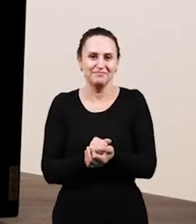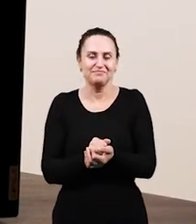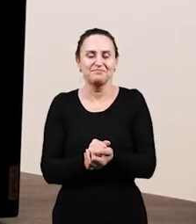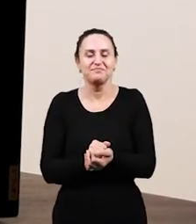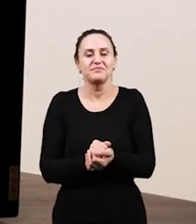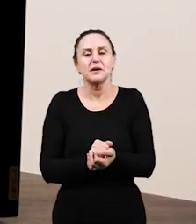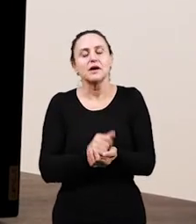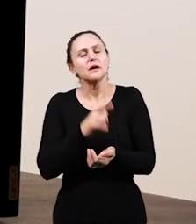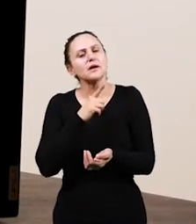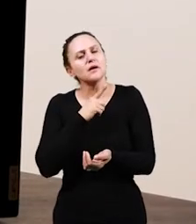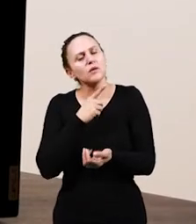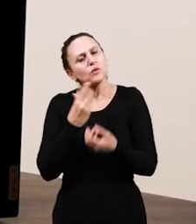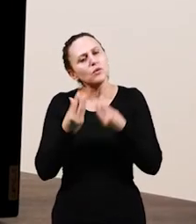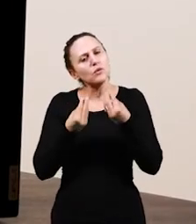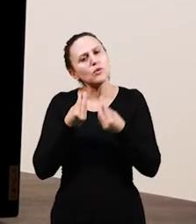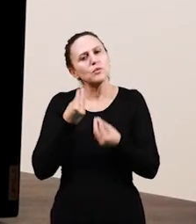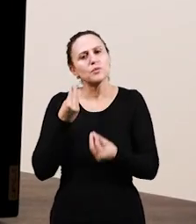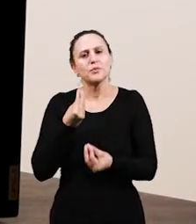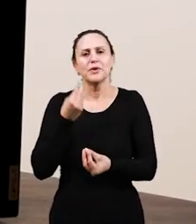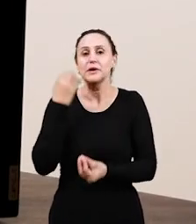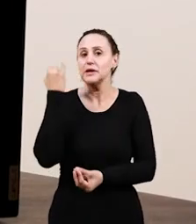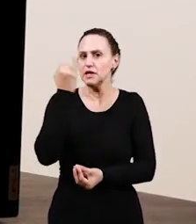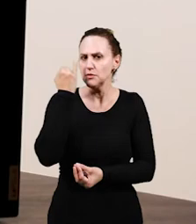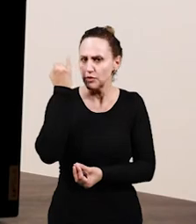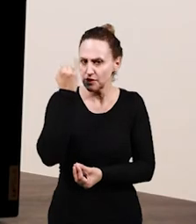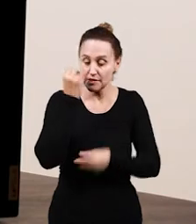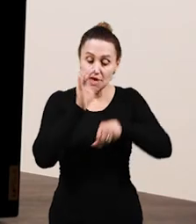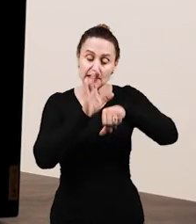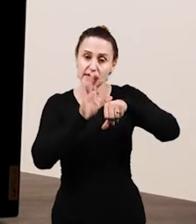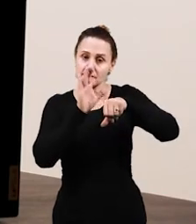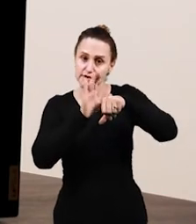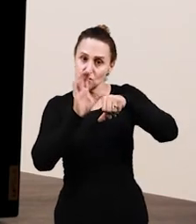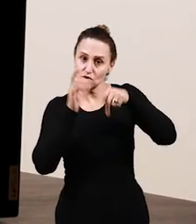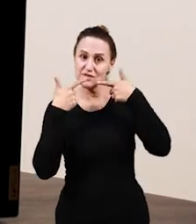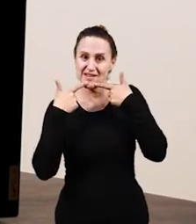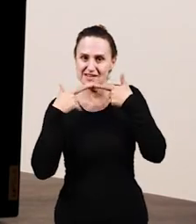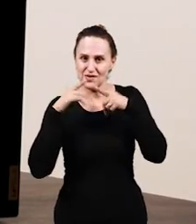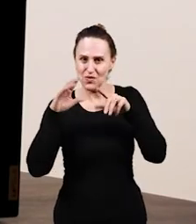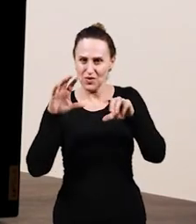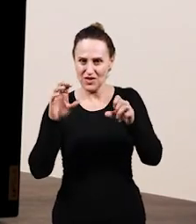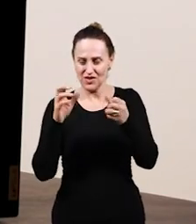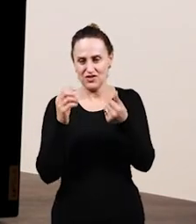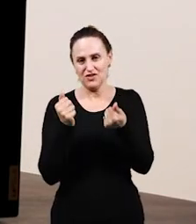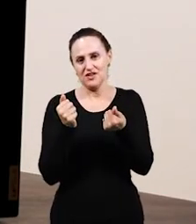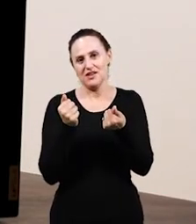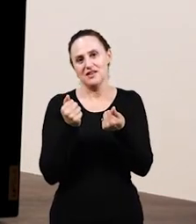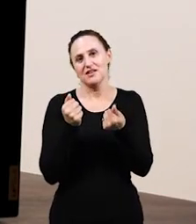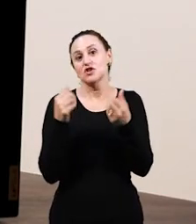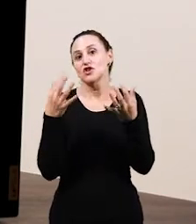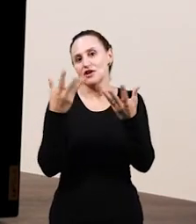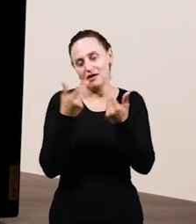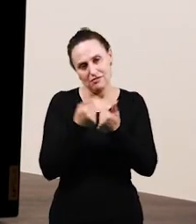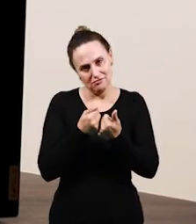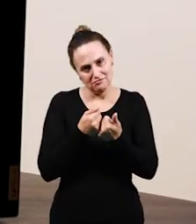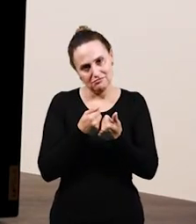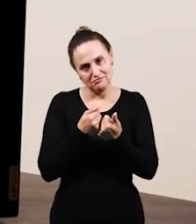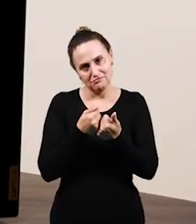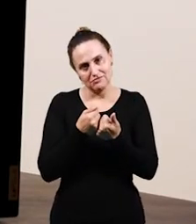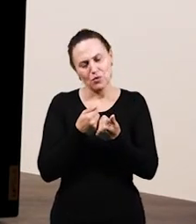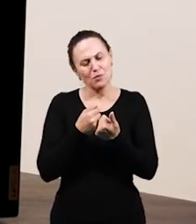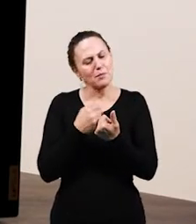E aí qual a importância do curso de linguística geral para as ciências da linguagem né então como